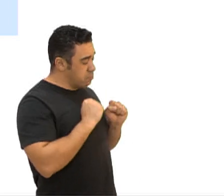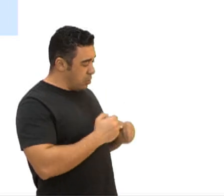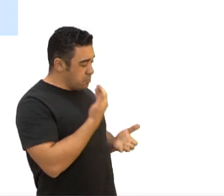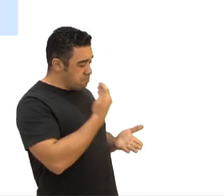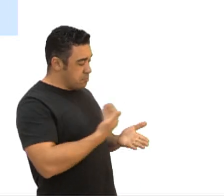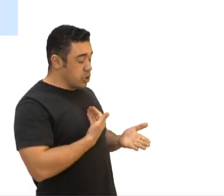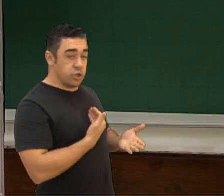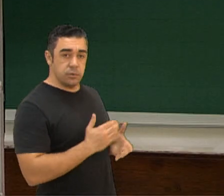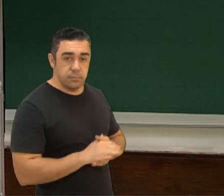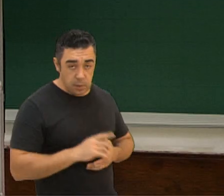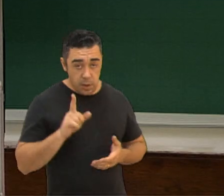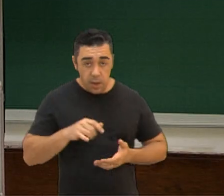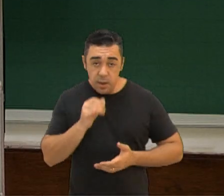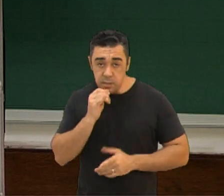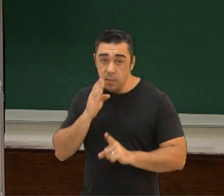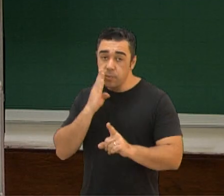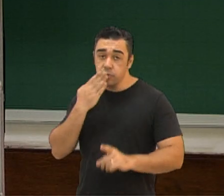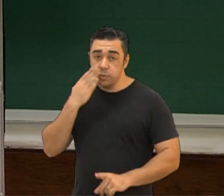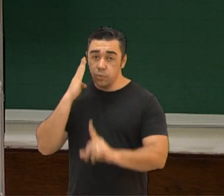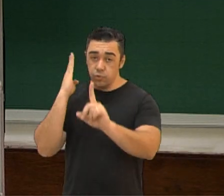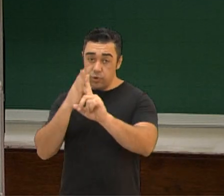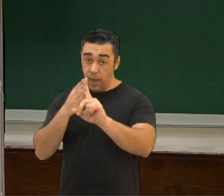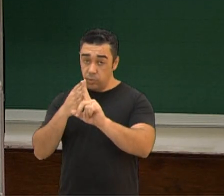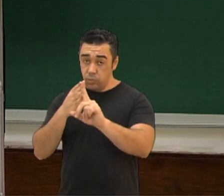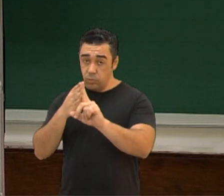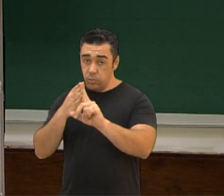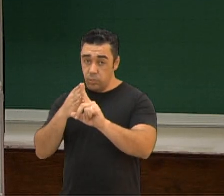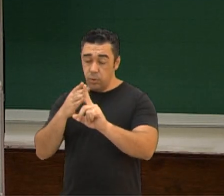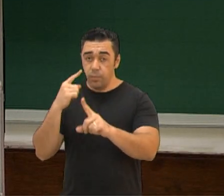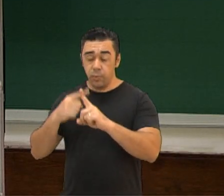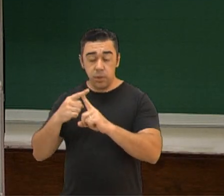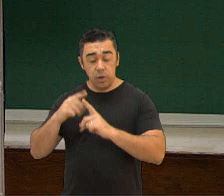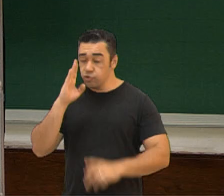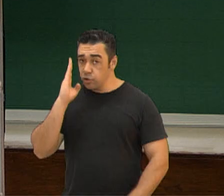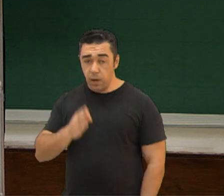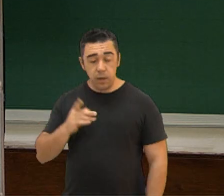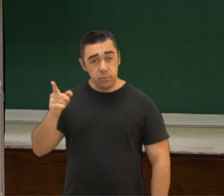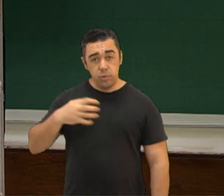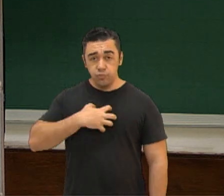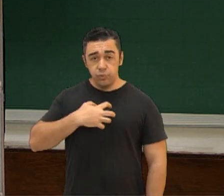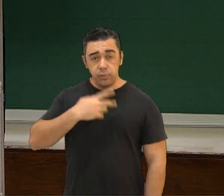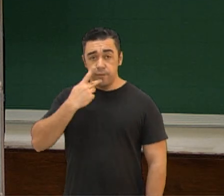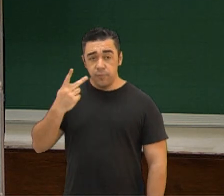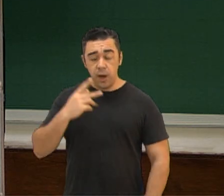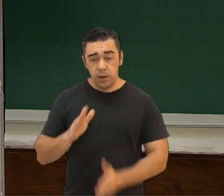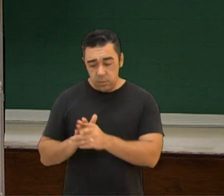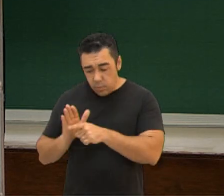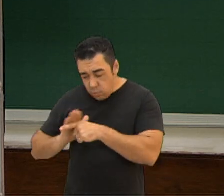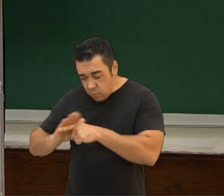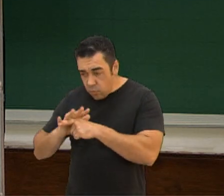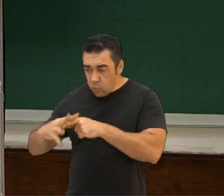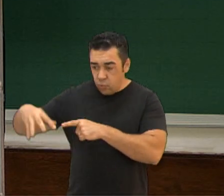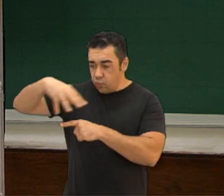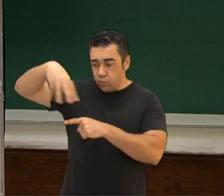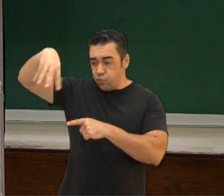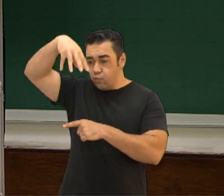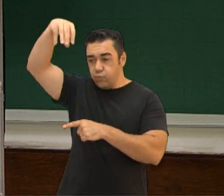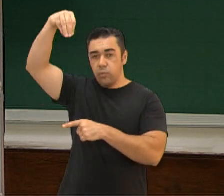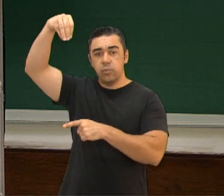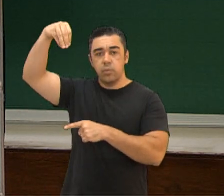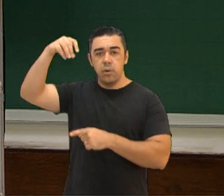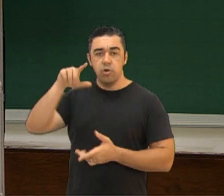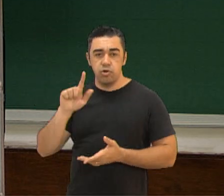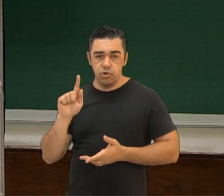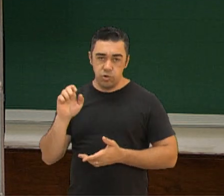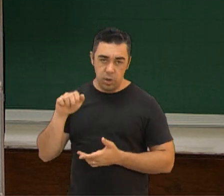Aqui a gente tem um exemplo de discurso direto, porque é a citação direta da fala do personagem, certo? Poderia ter uma